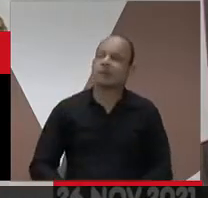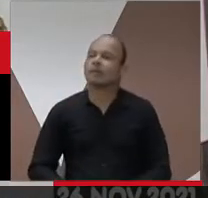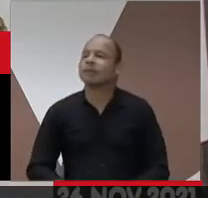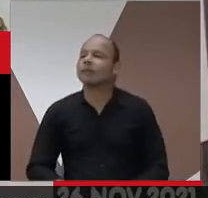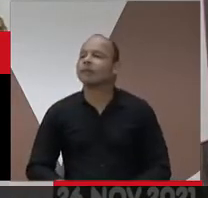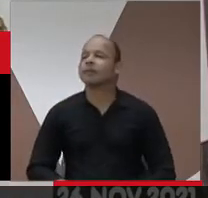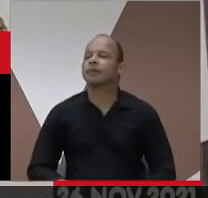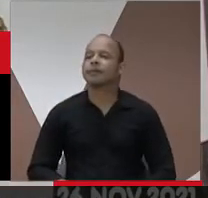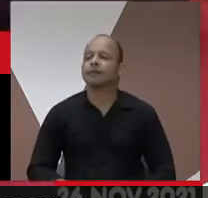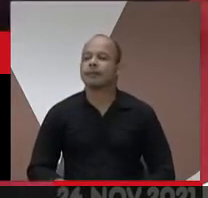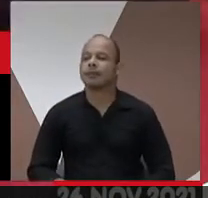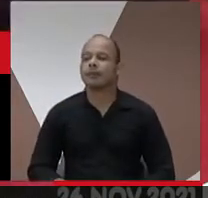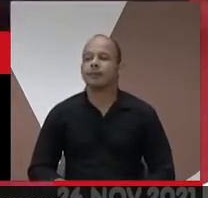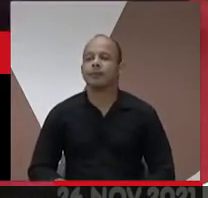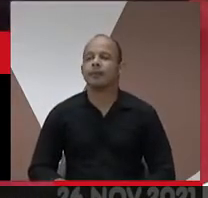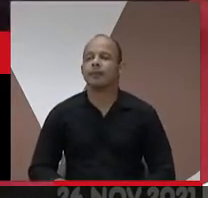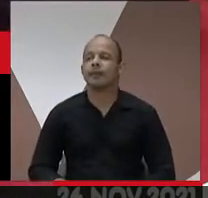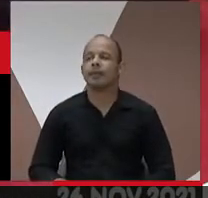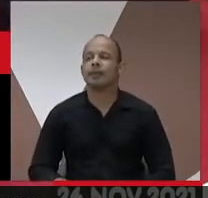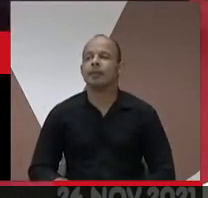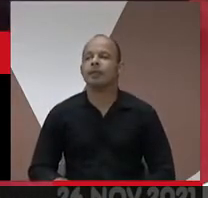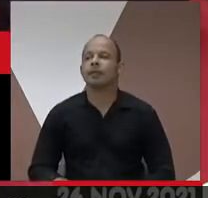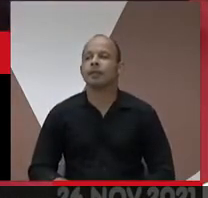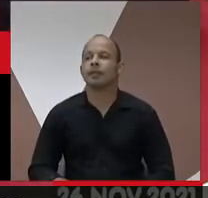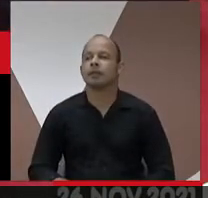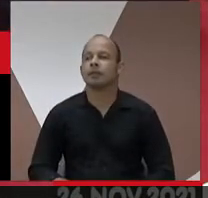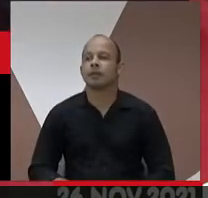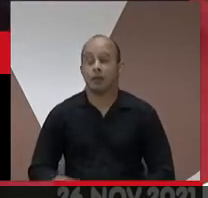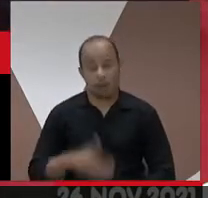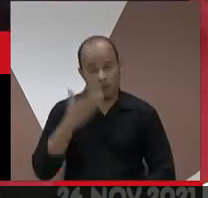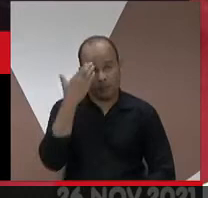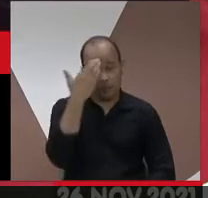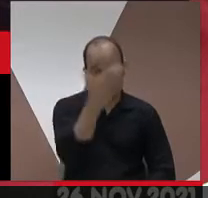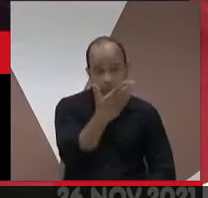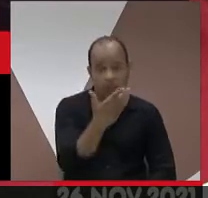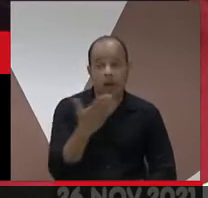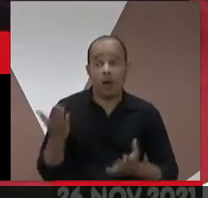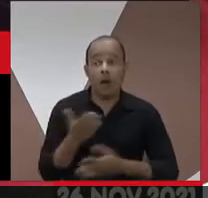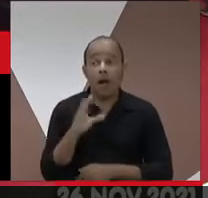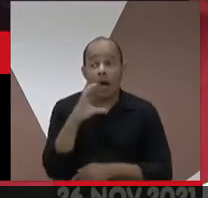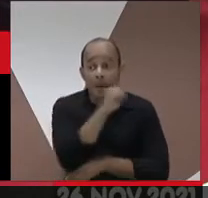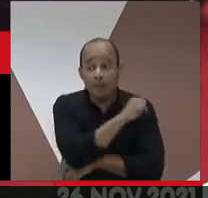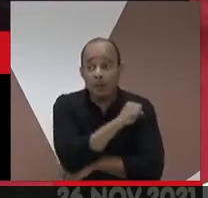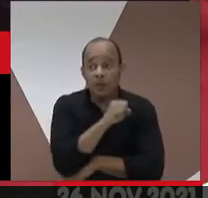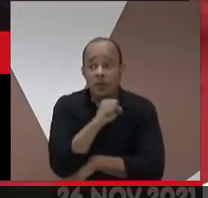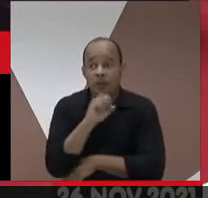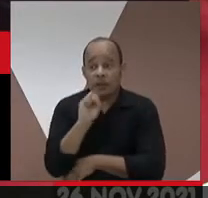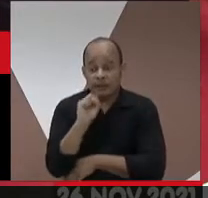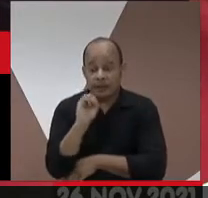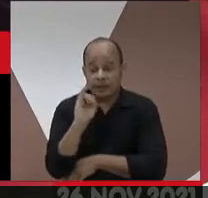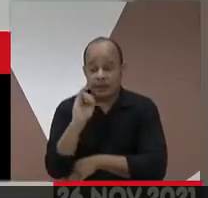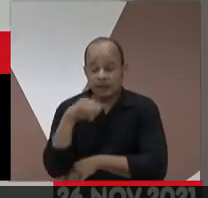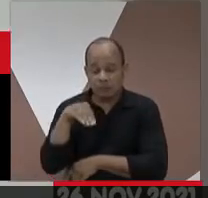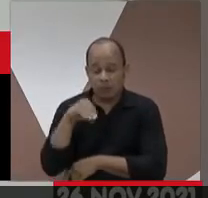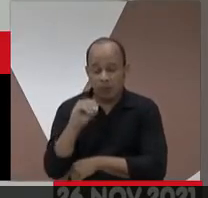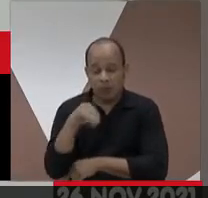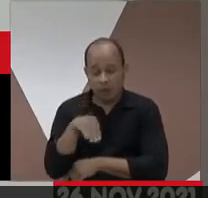Muito obrigado, Henrique Lazzarotti. Passar a palavra rapidamente a Simone Botrel,